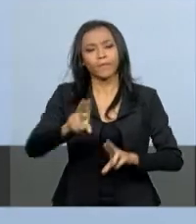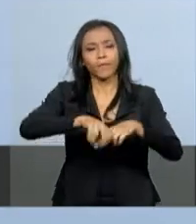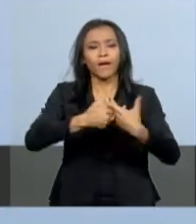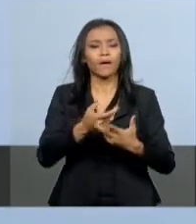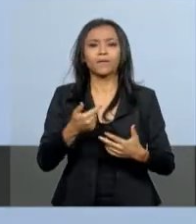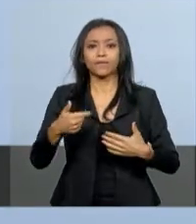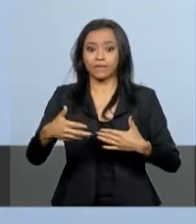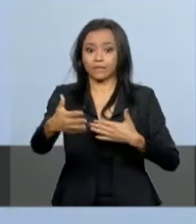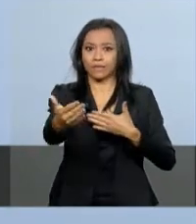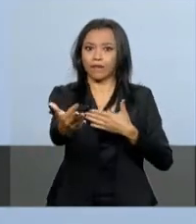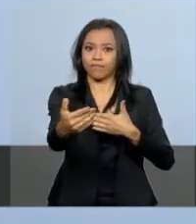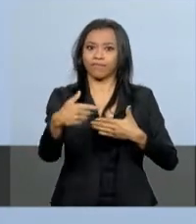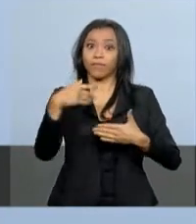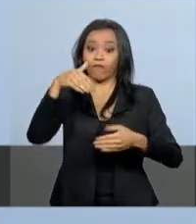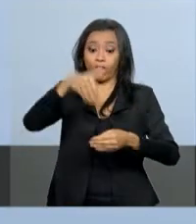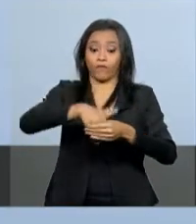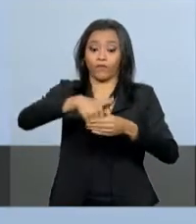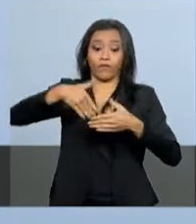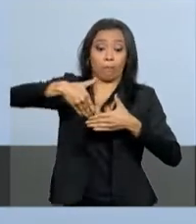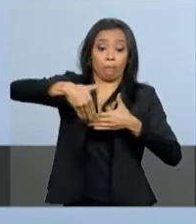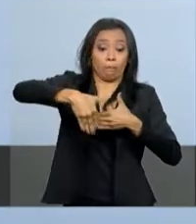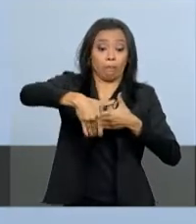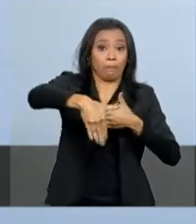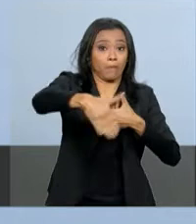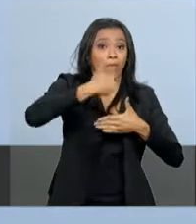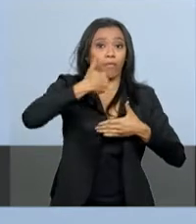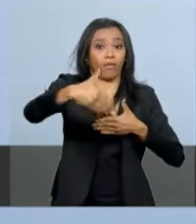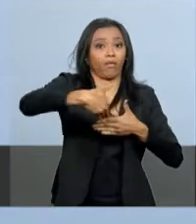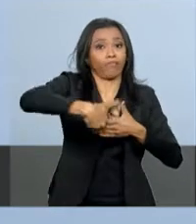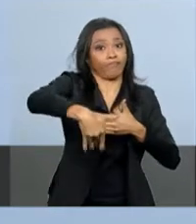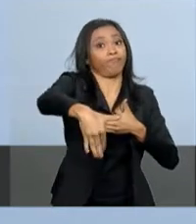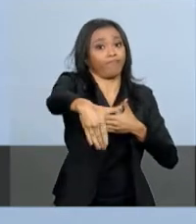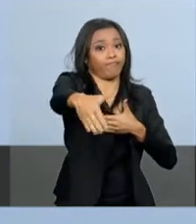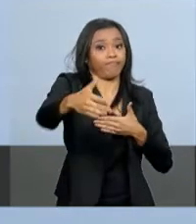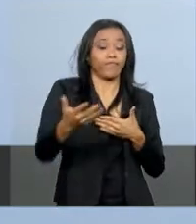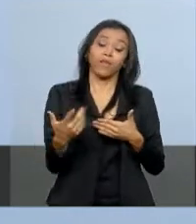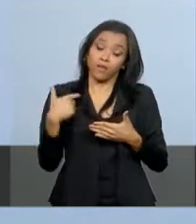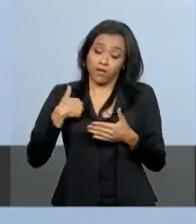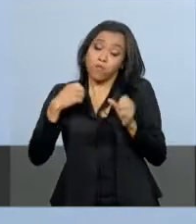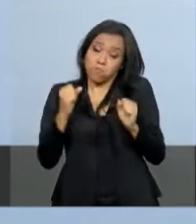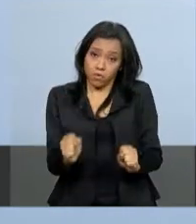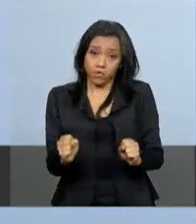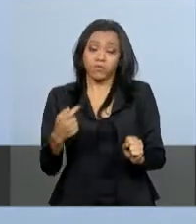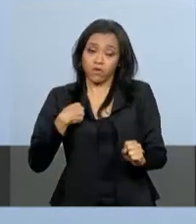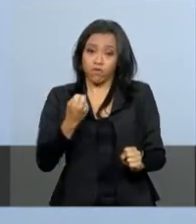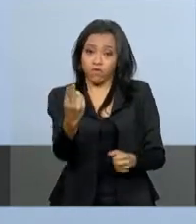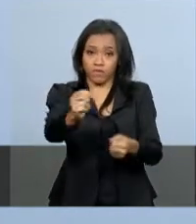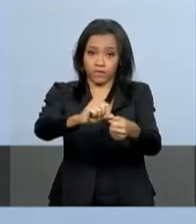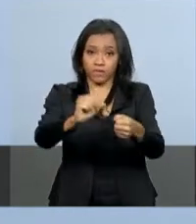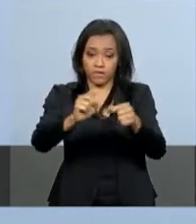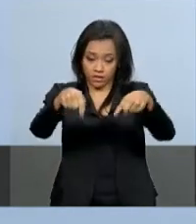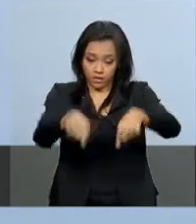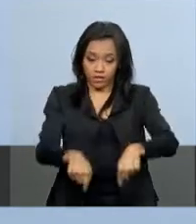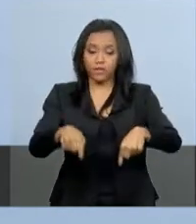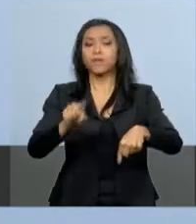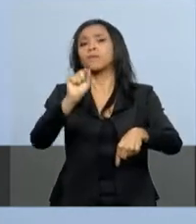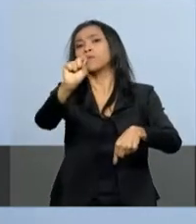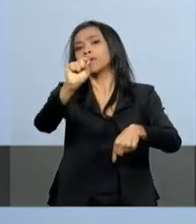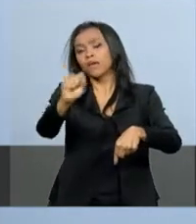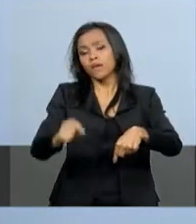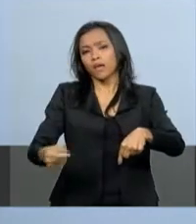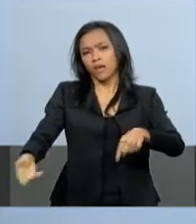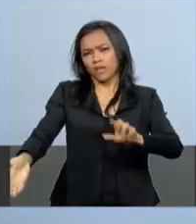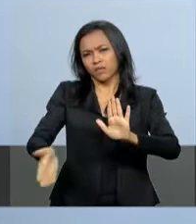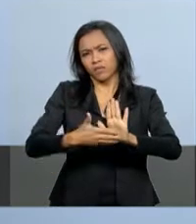que se aproximam e quando eu posso e aqui eu farei o que eu posso dizer é o seguinte as reformas